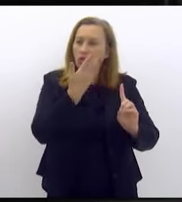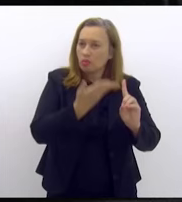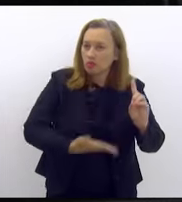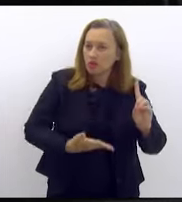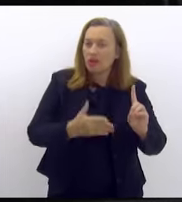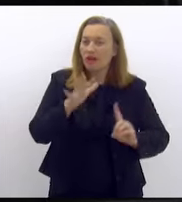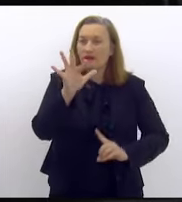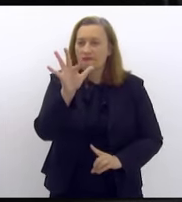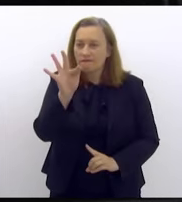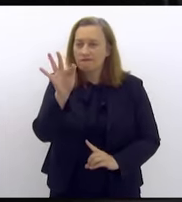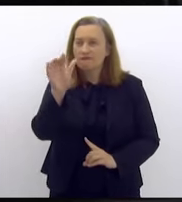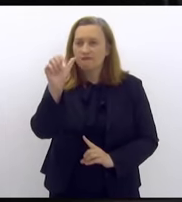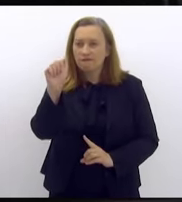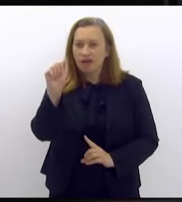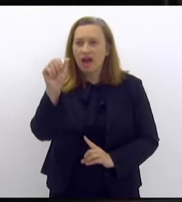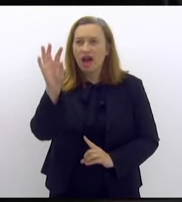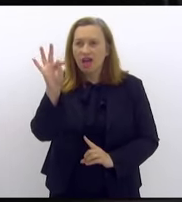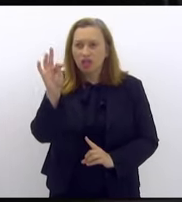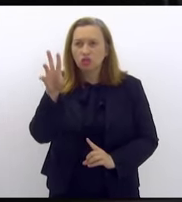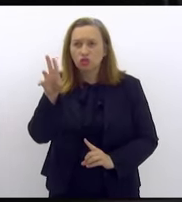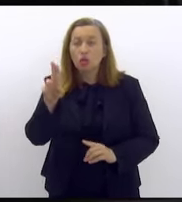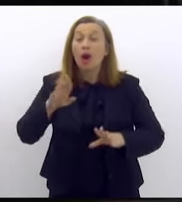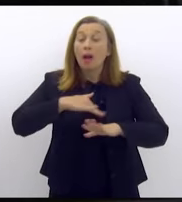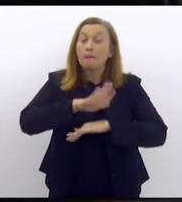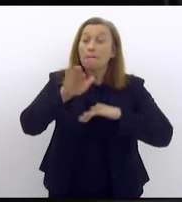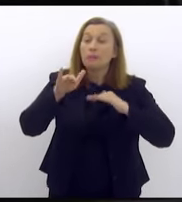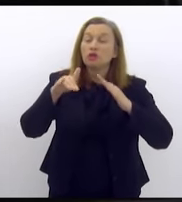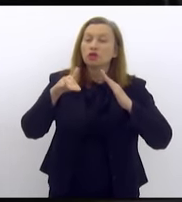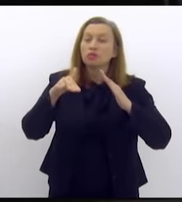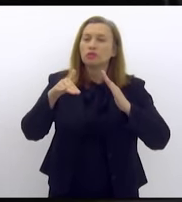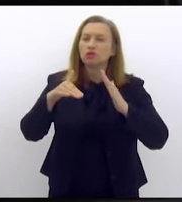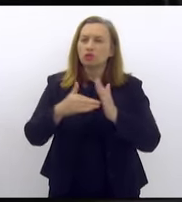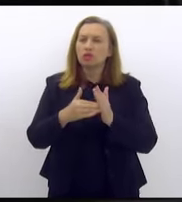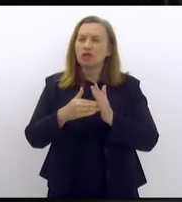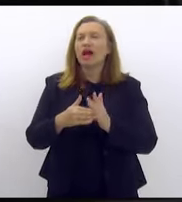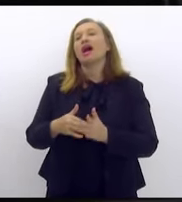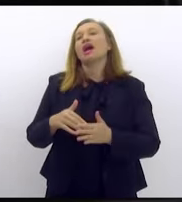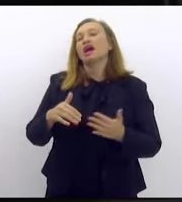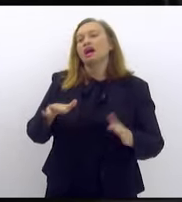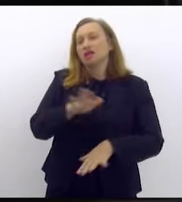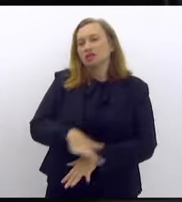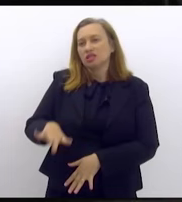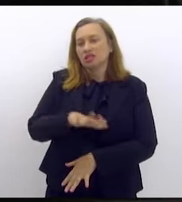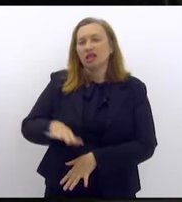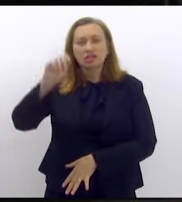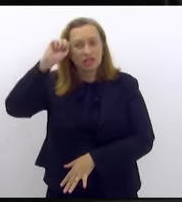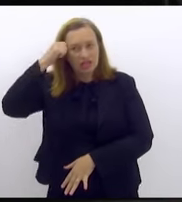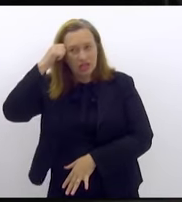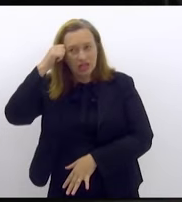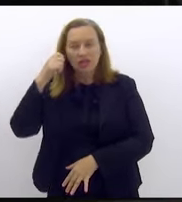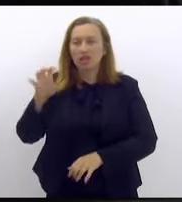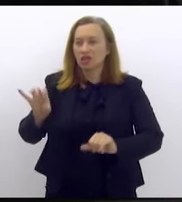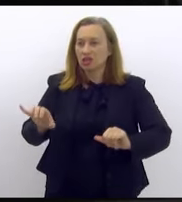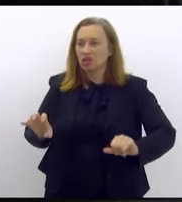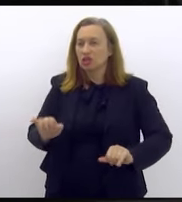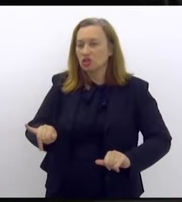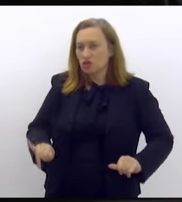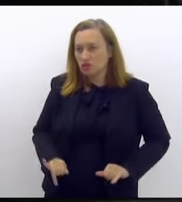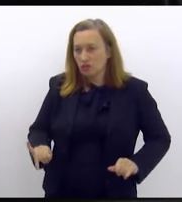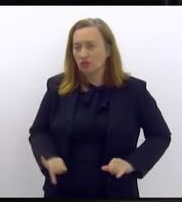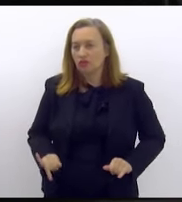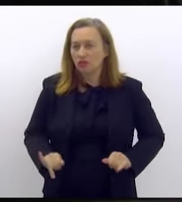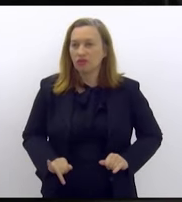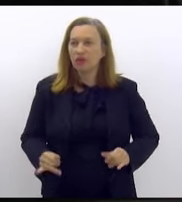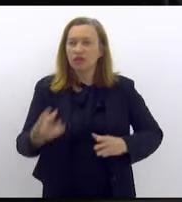Fatu, mas todas aquelas crianças negras que, por serem negras, sofrem violências incontáveis no